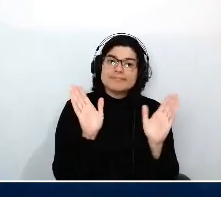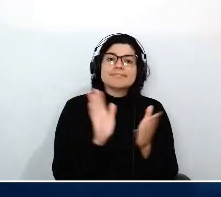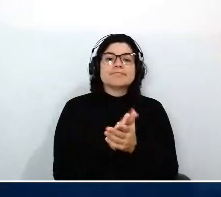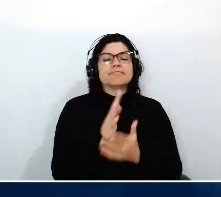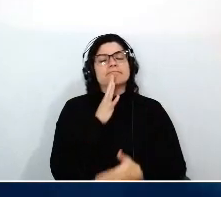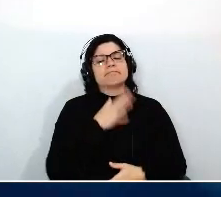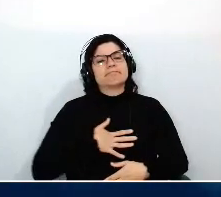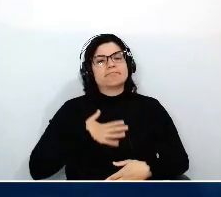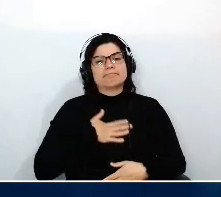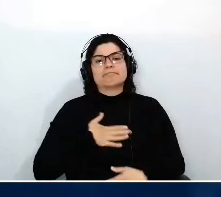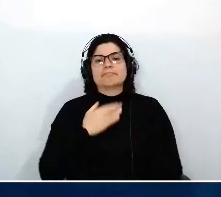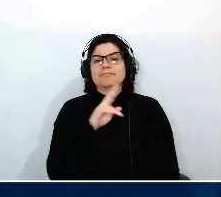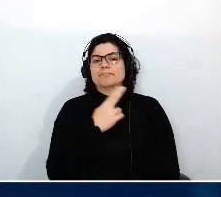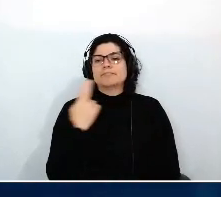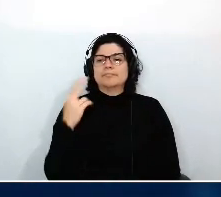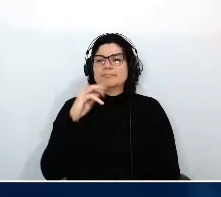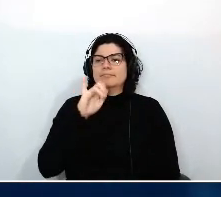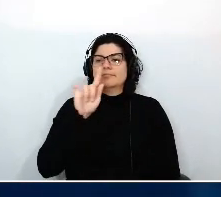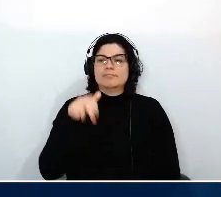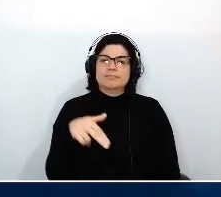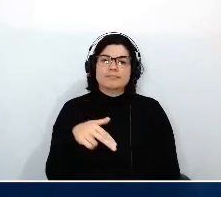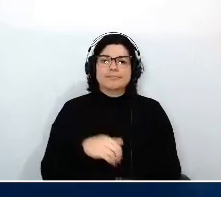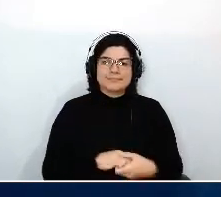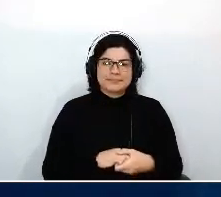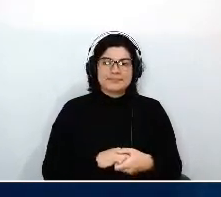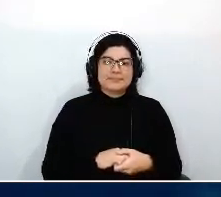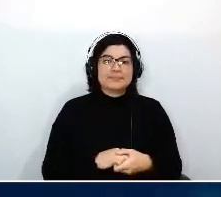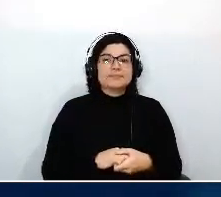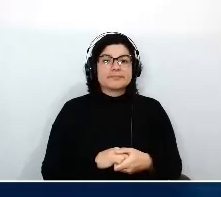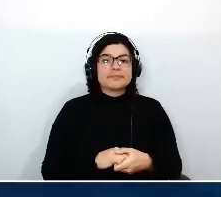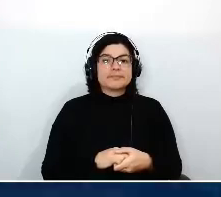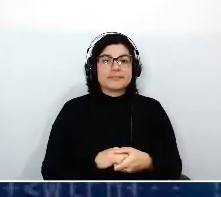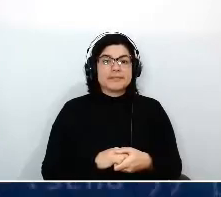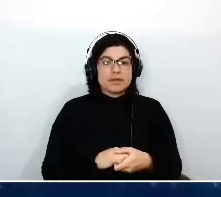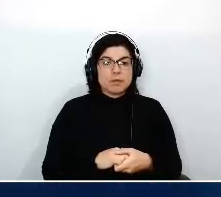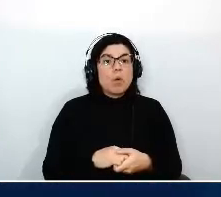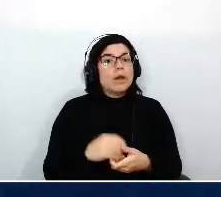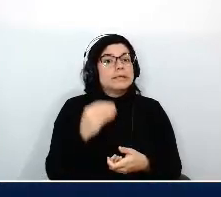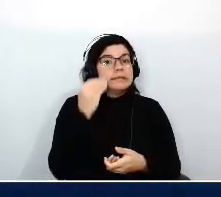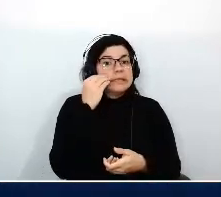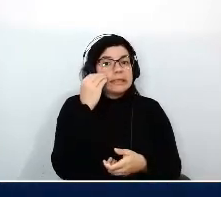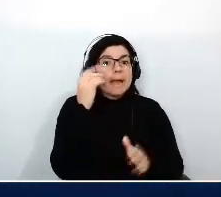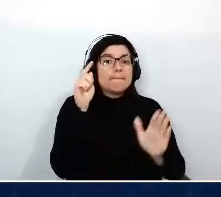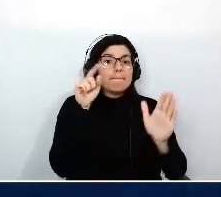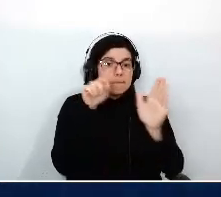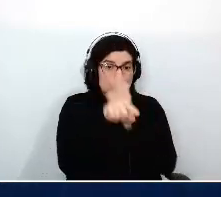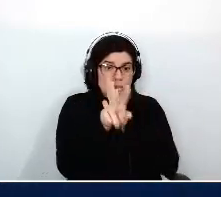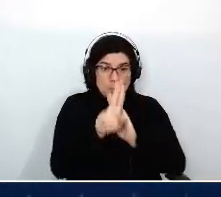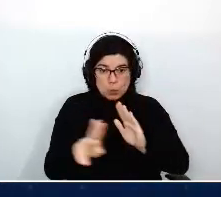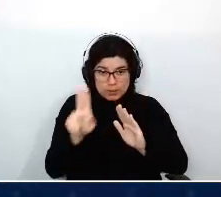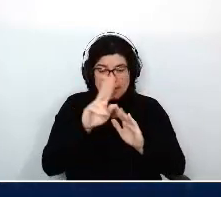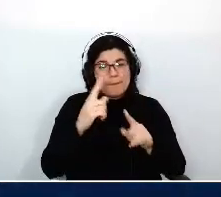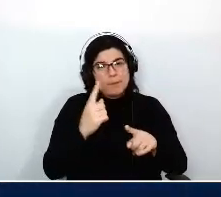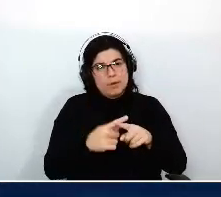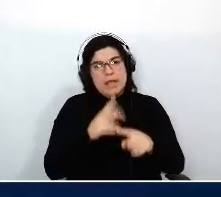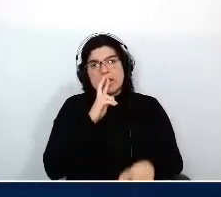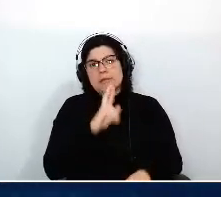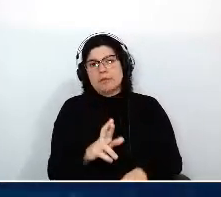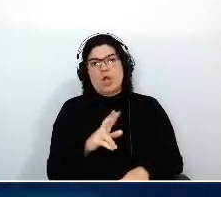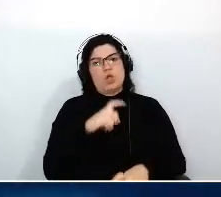Dinho. Eu vou tentar refazer a pergunta com relação ao caso de uso, porque não acho que foi respondida a dúvida. Só